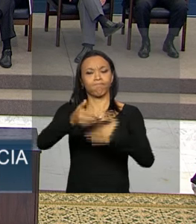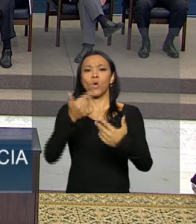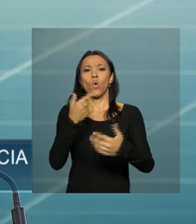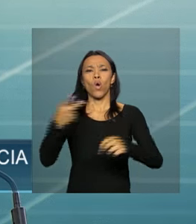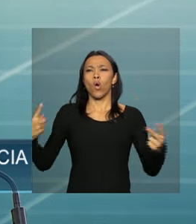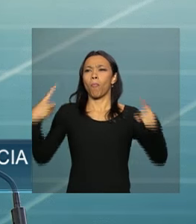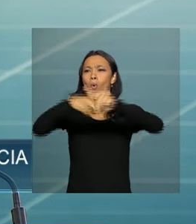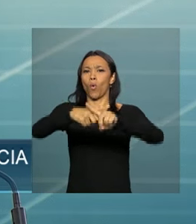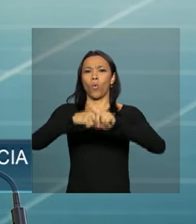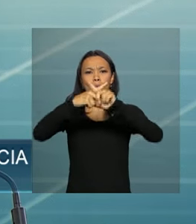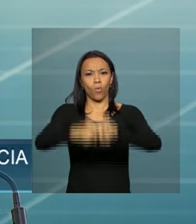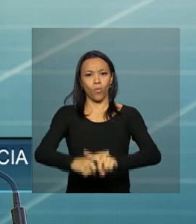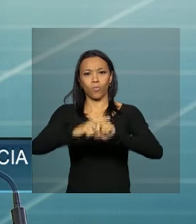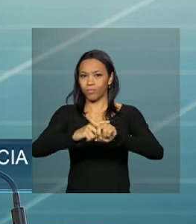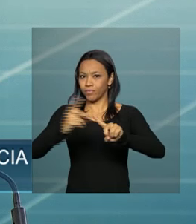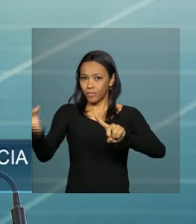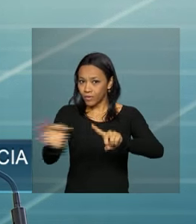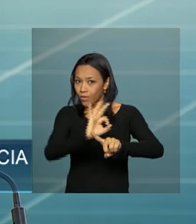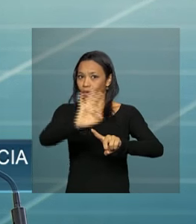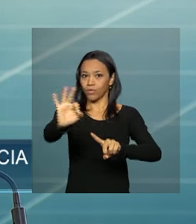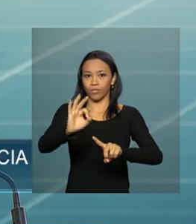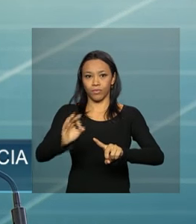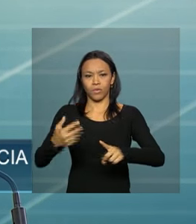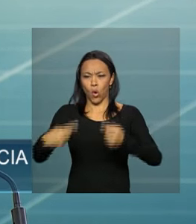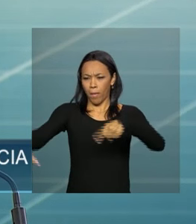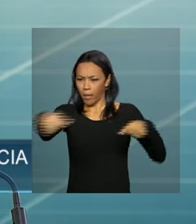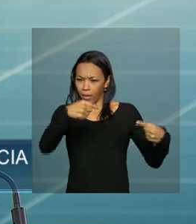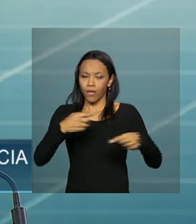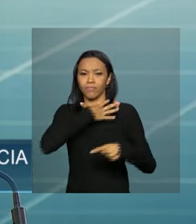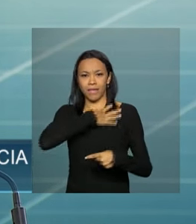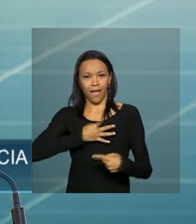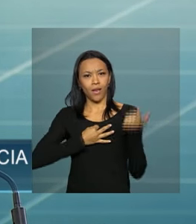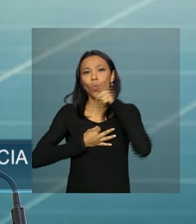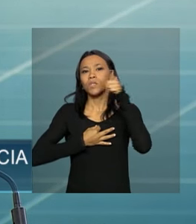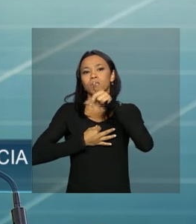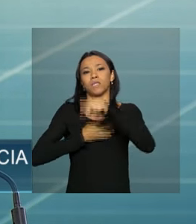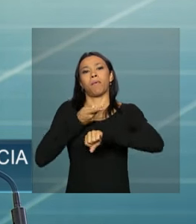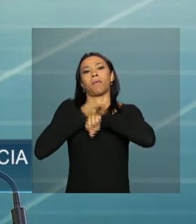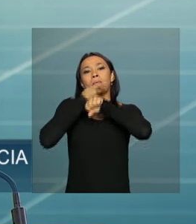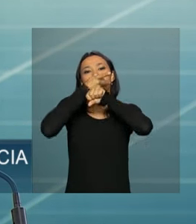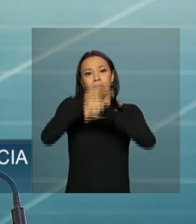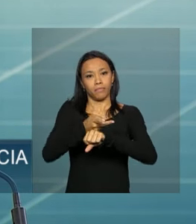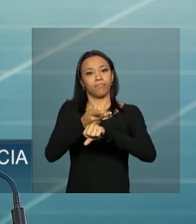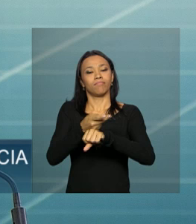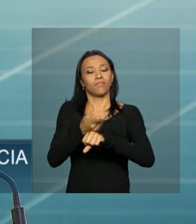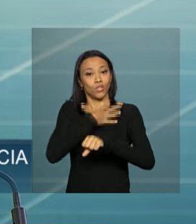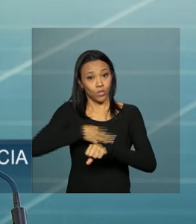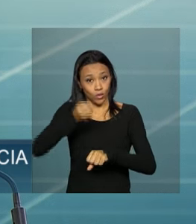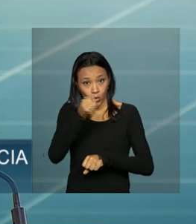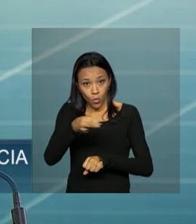Skills, que é fundamental, dispute não só as nossas medalhas de